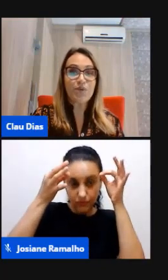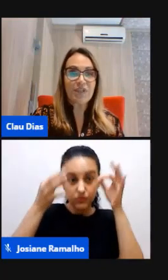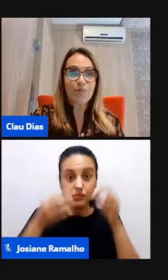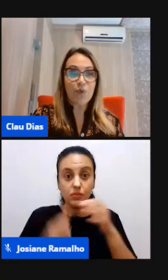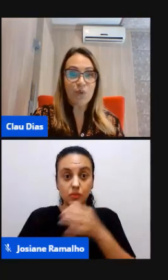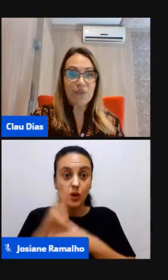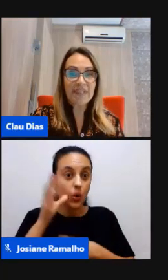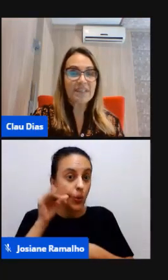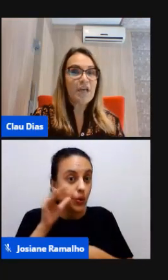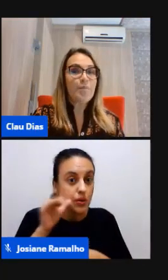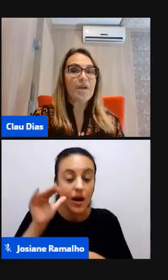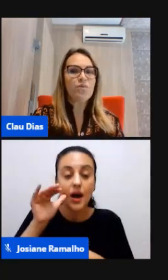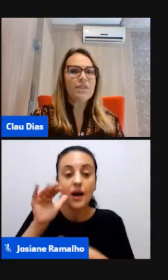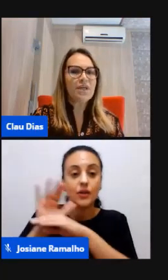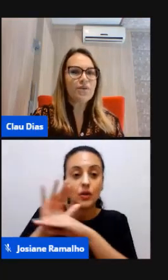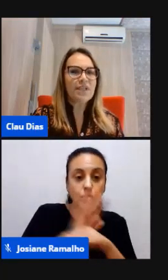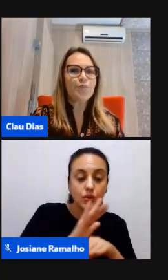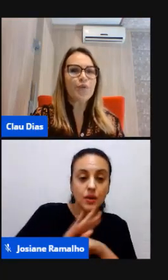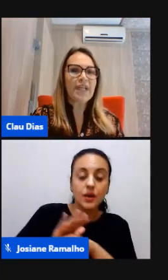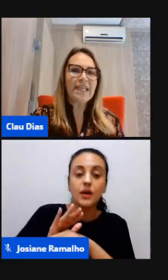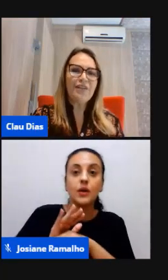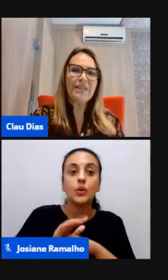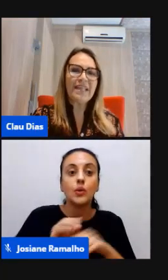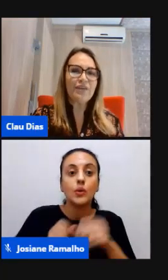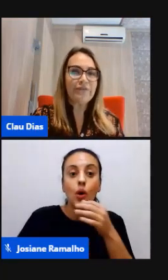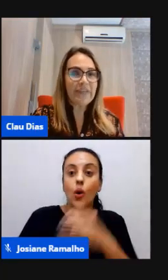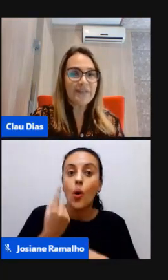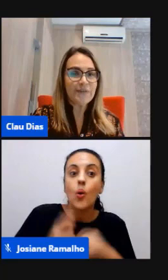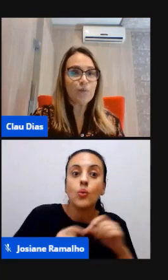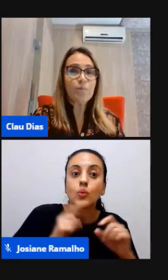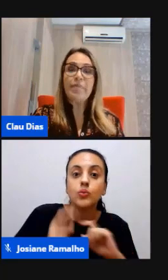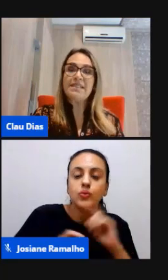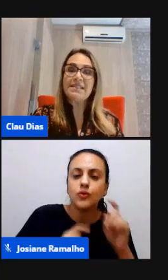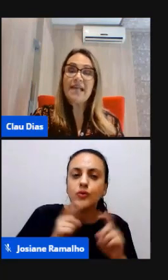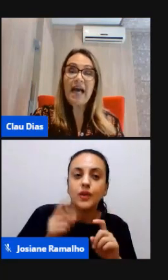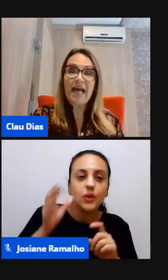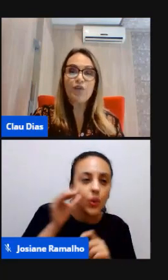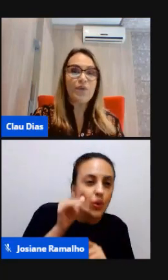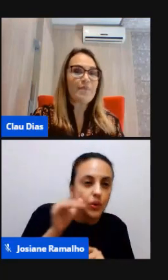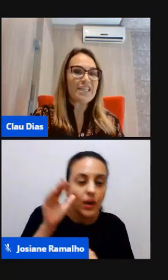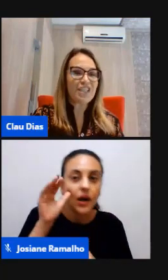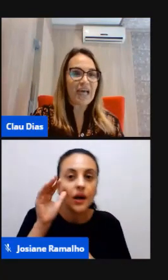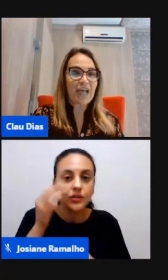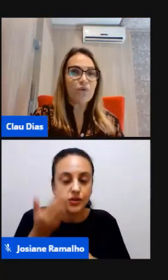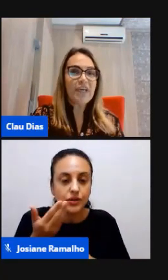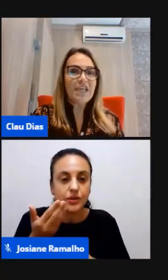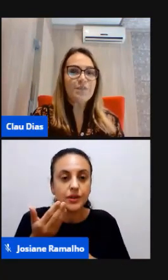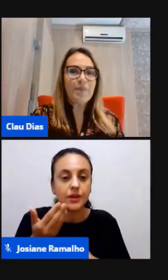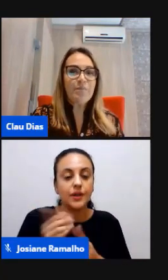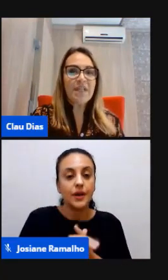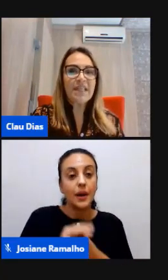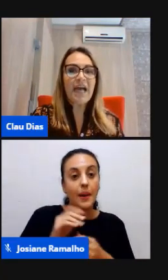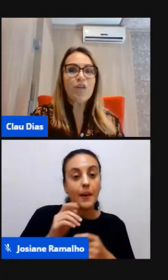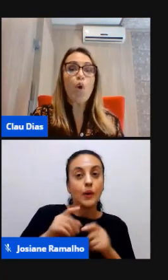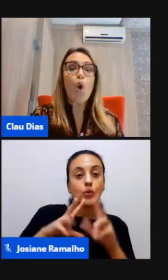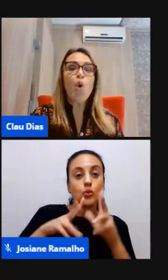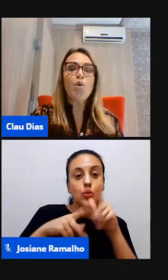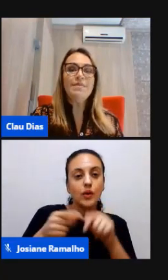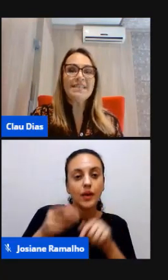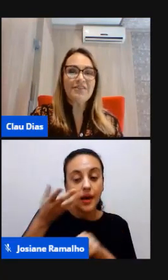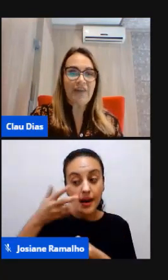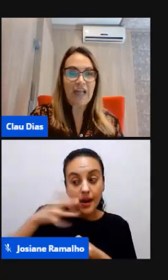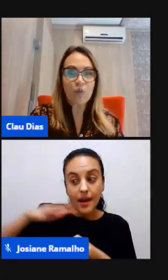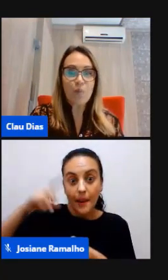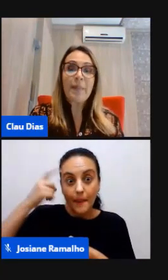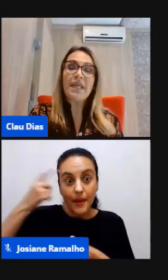ajudando-as em suas buscas, perguntando-lhes por aquilo que tenham visto, pensado, imaginado, experimentado